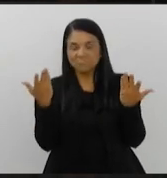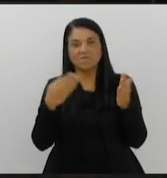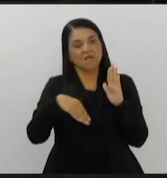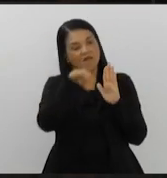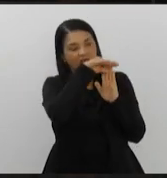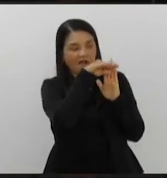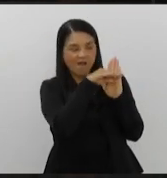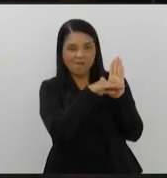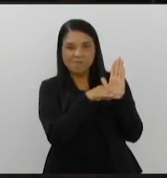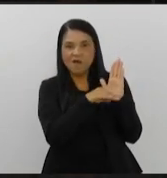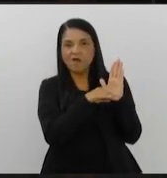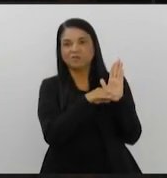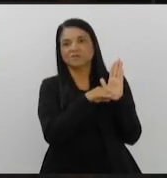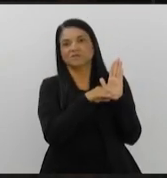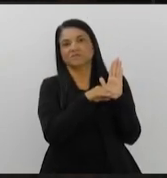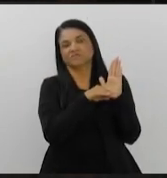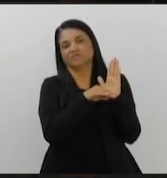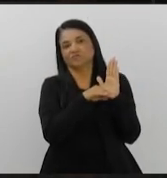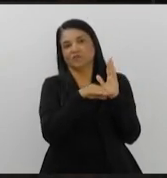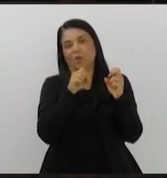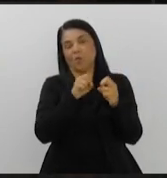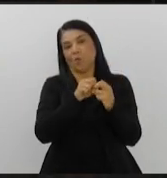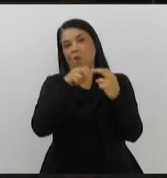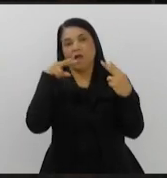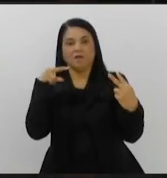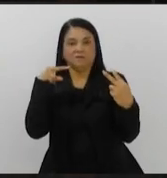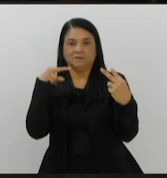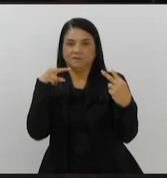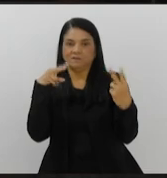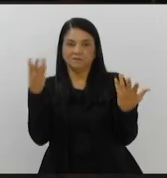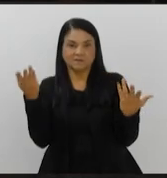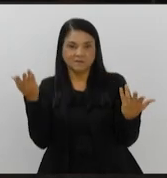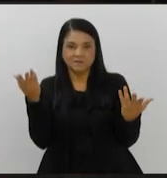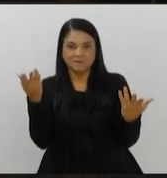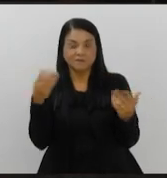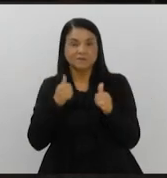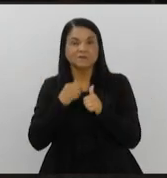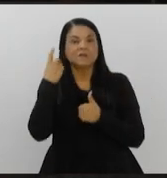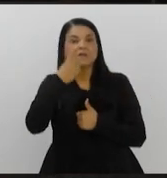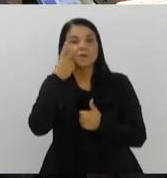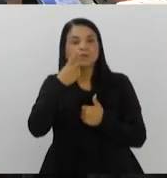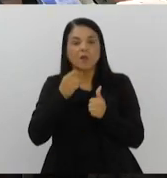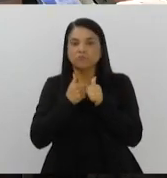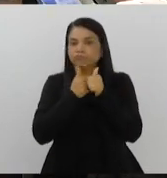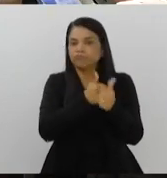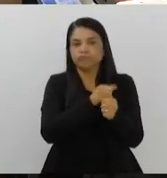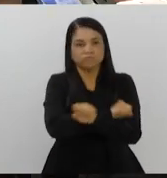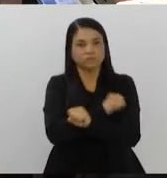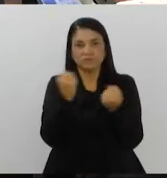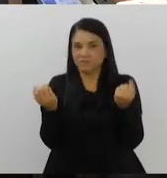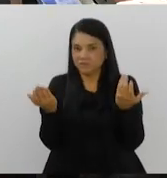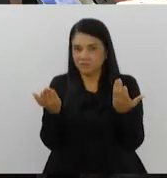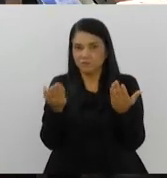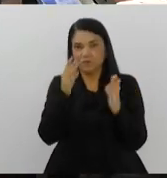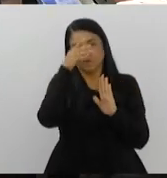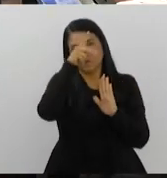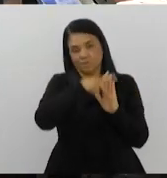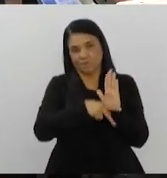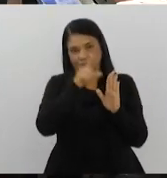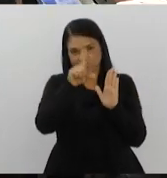pauta está online e não é possível os deputados acompanhar o projeto que está sendo votado. Aqui no